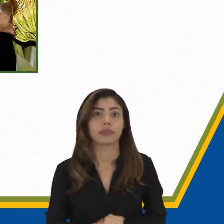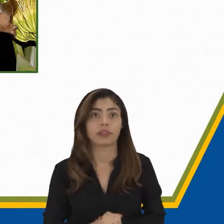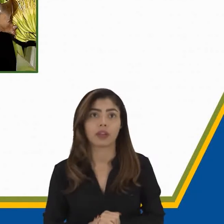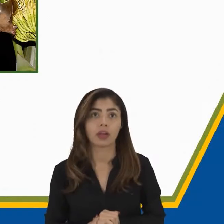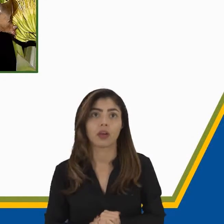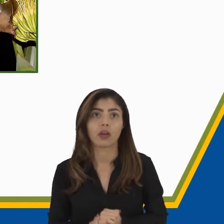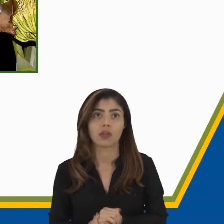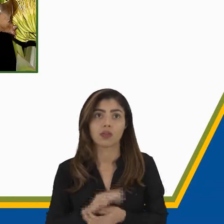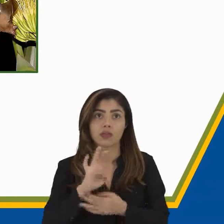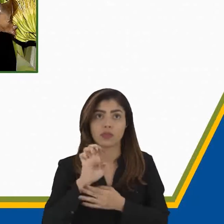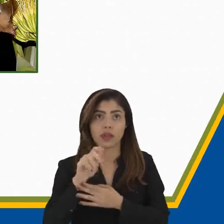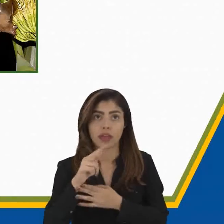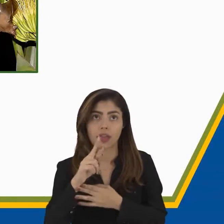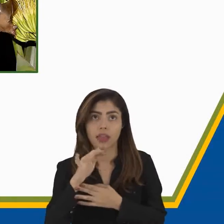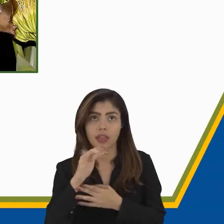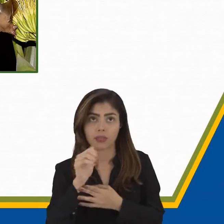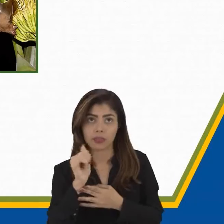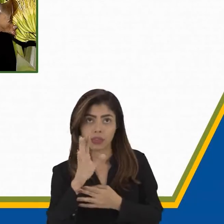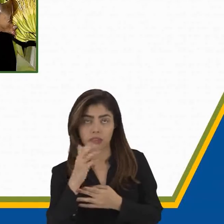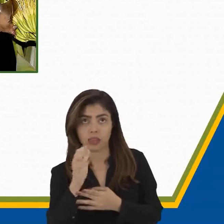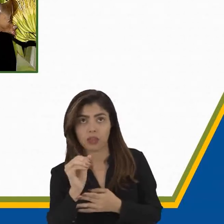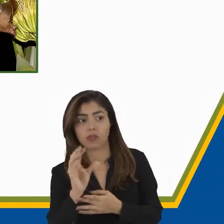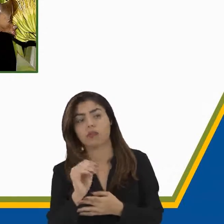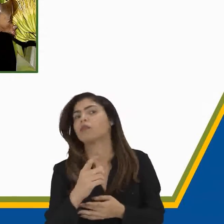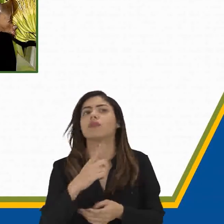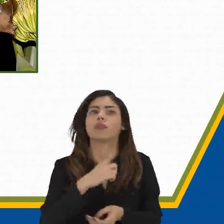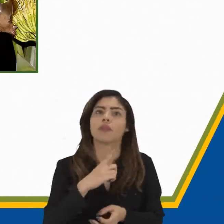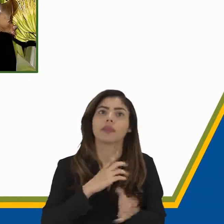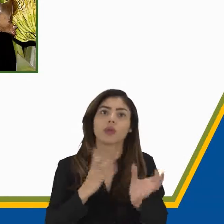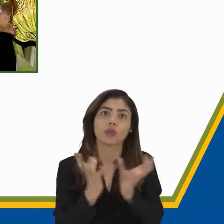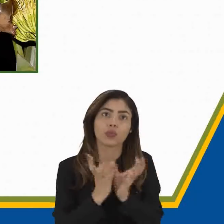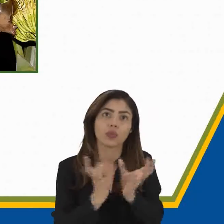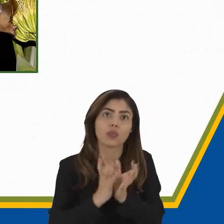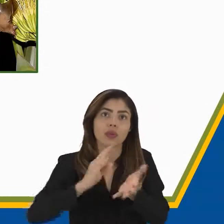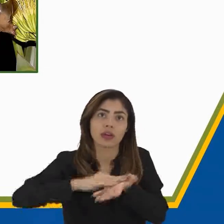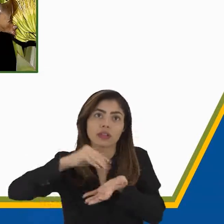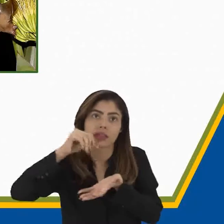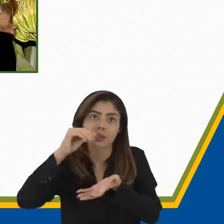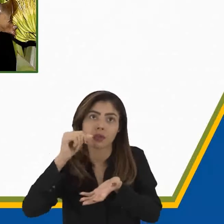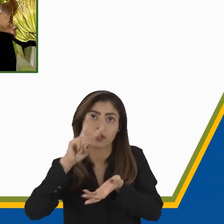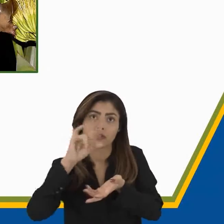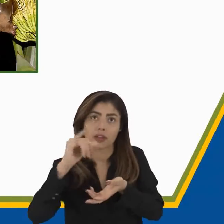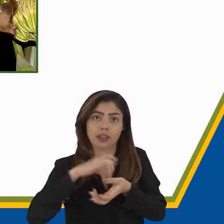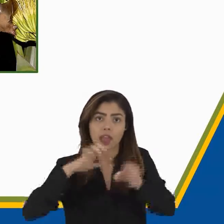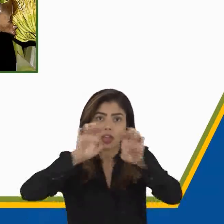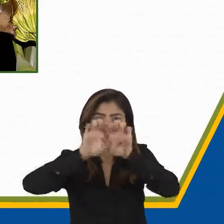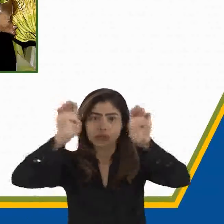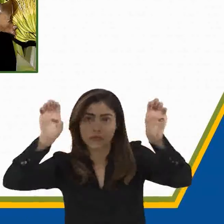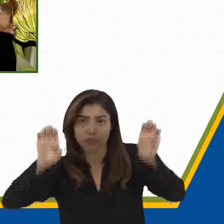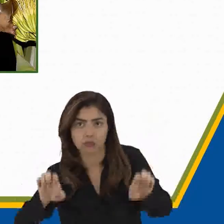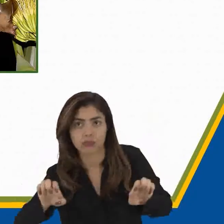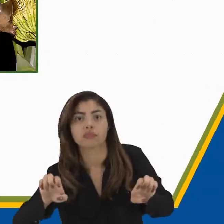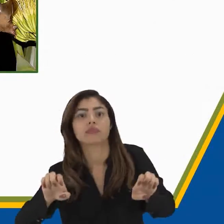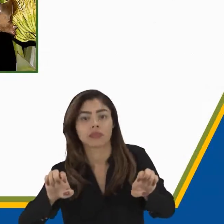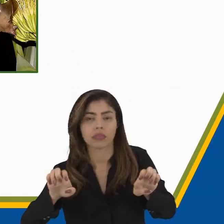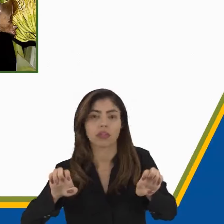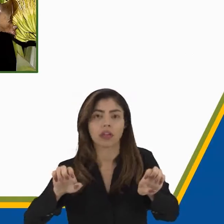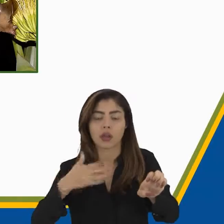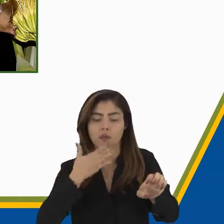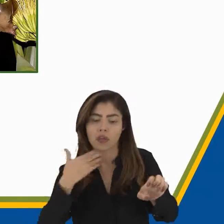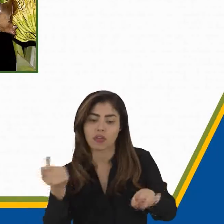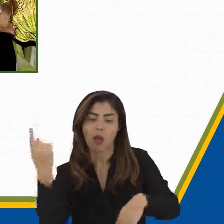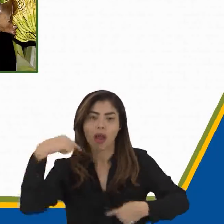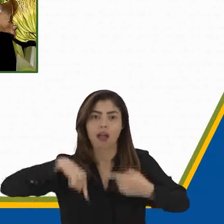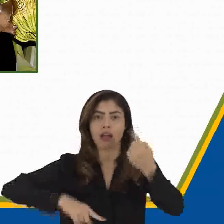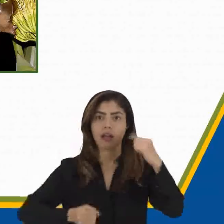O embrião deles, desse grupo, né, ou seja, a semente, ela vai possuir ali estruturas que vão dar uma nutrição